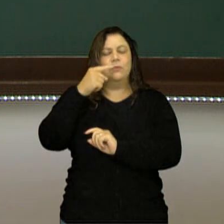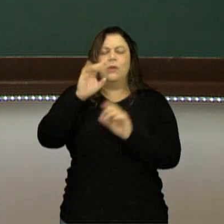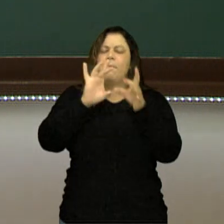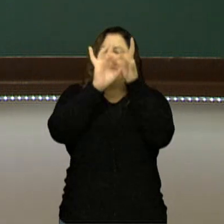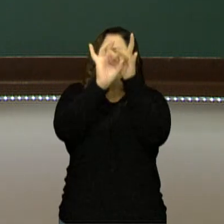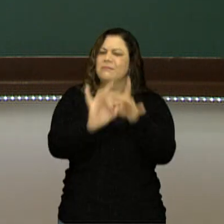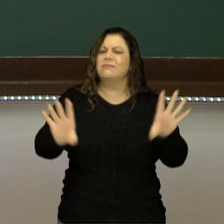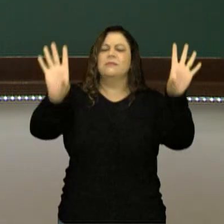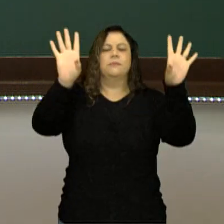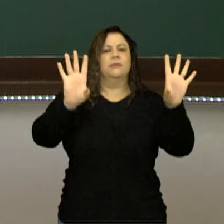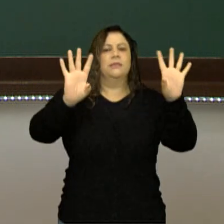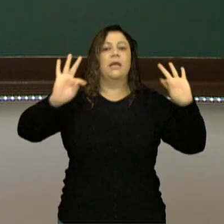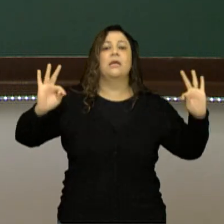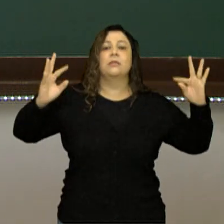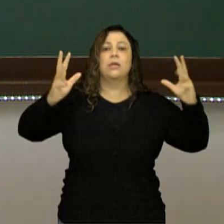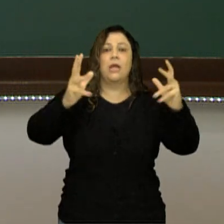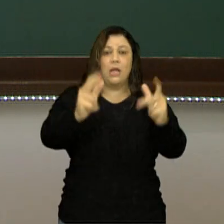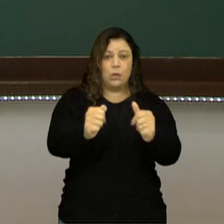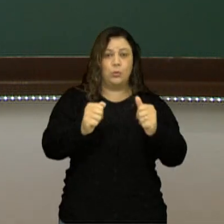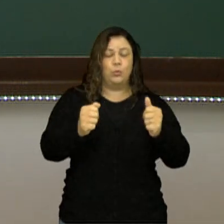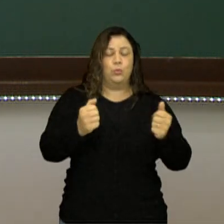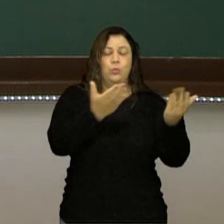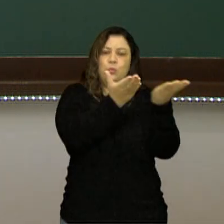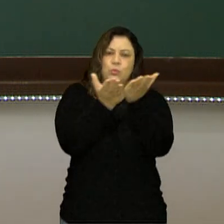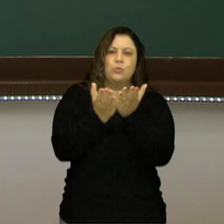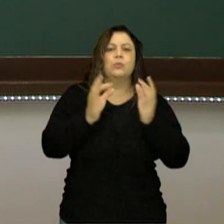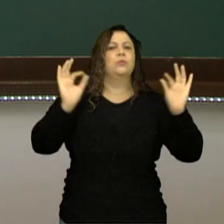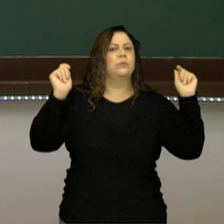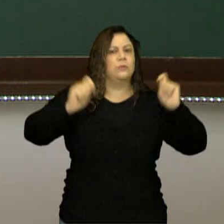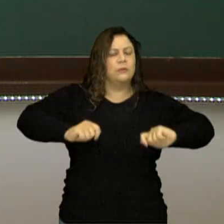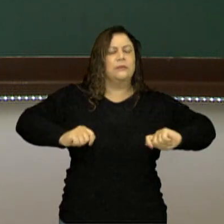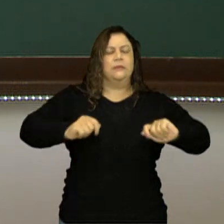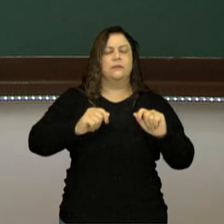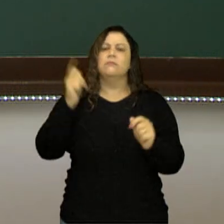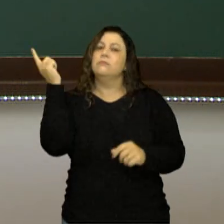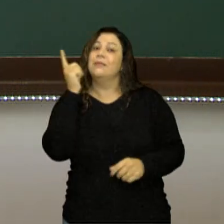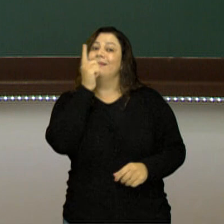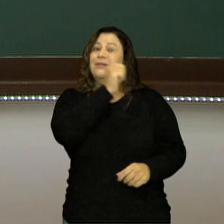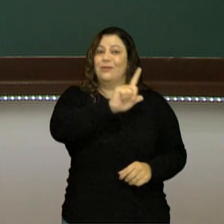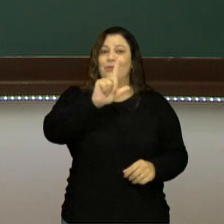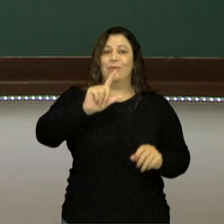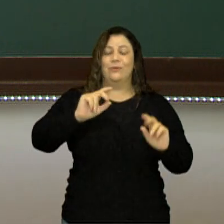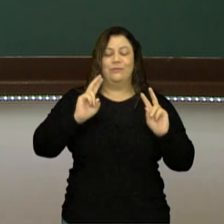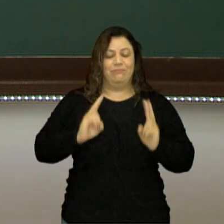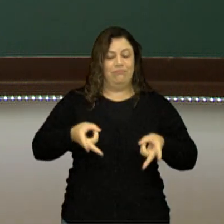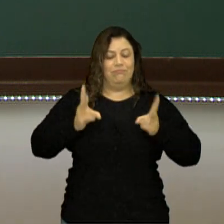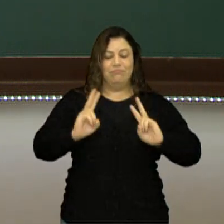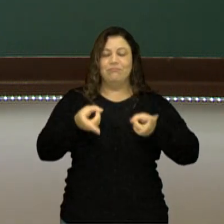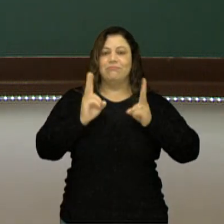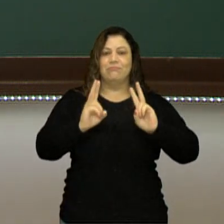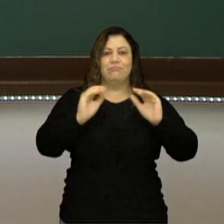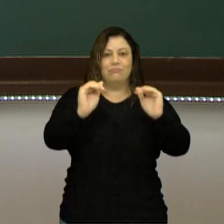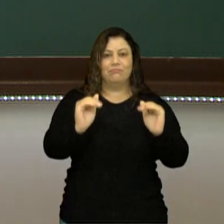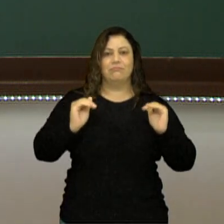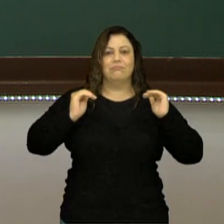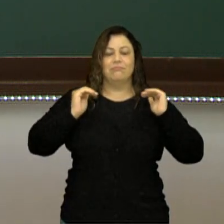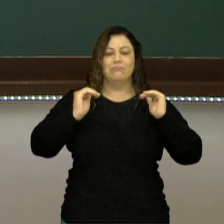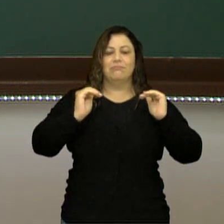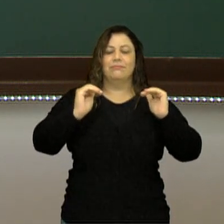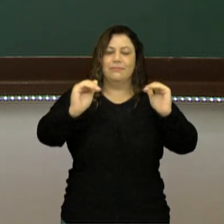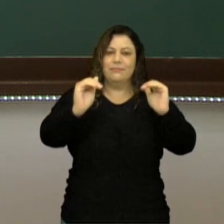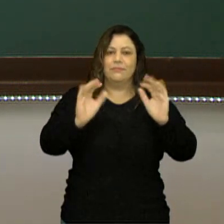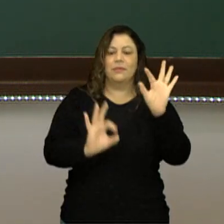ele consegue então essa estabilidade necessária para organizar esse